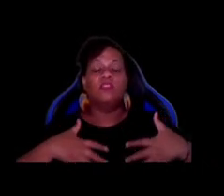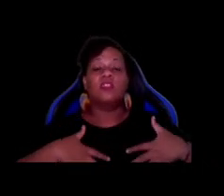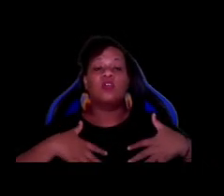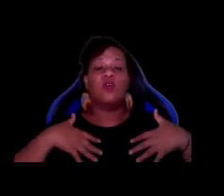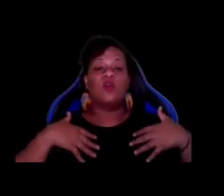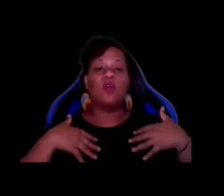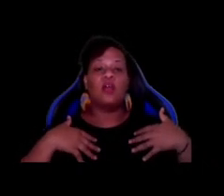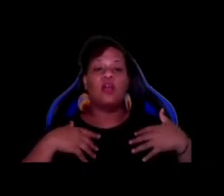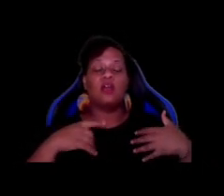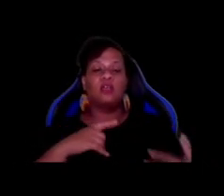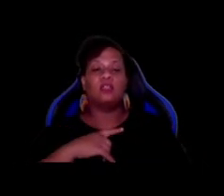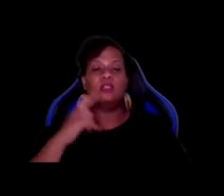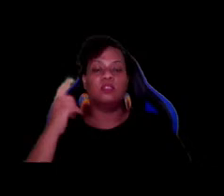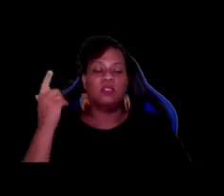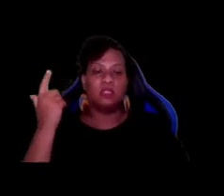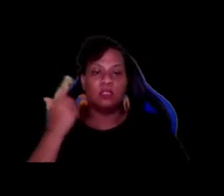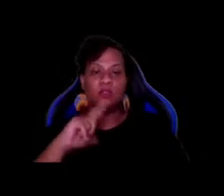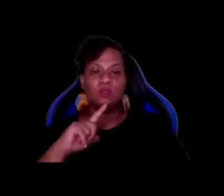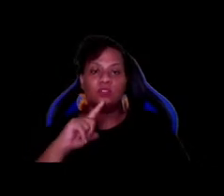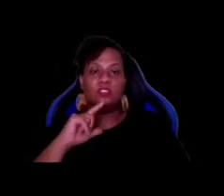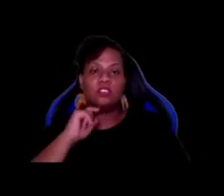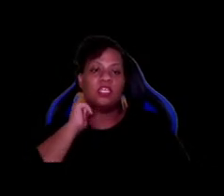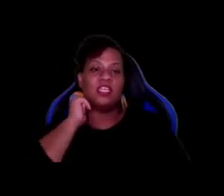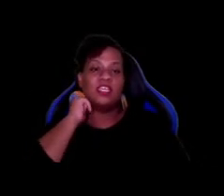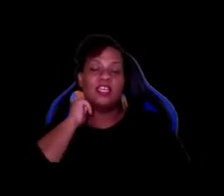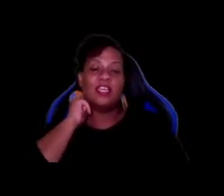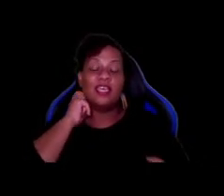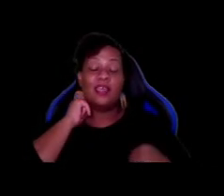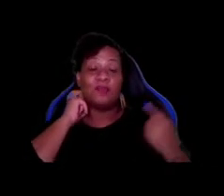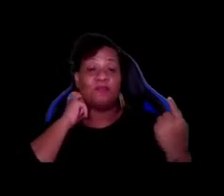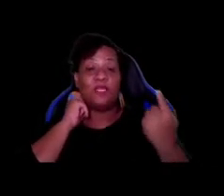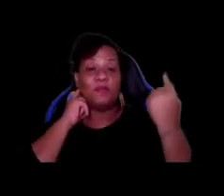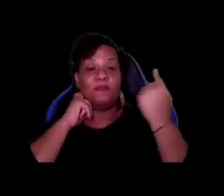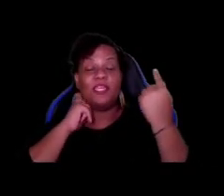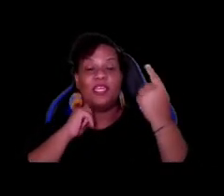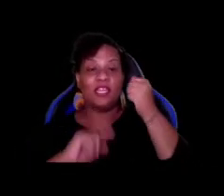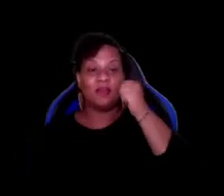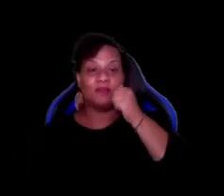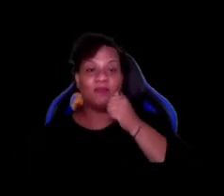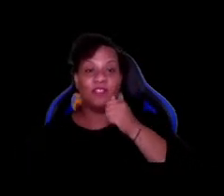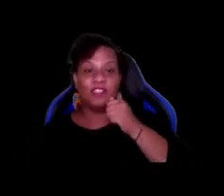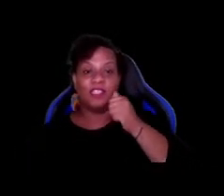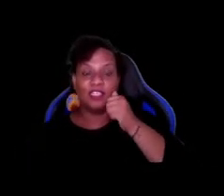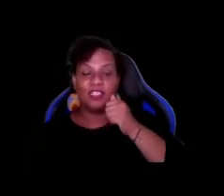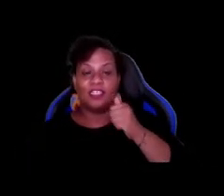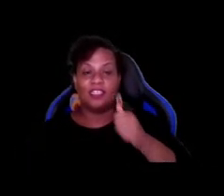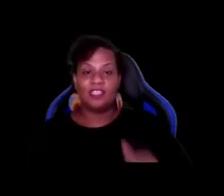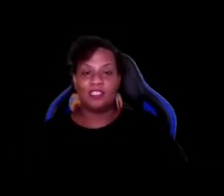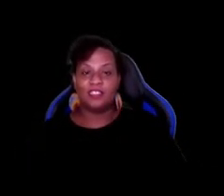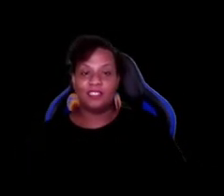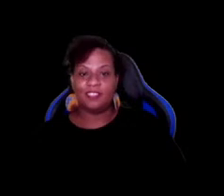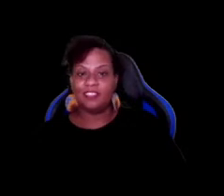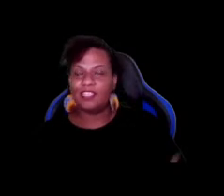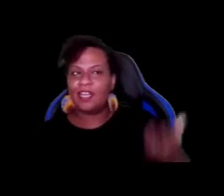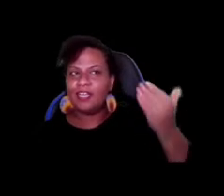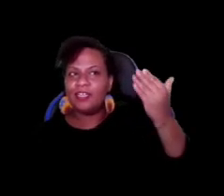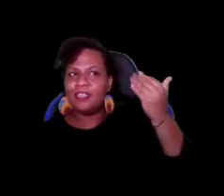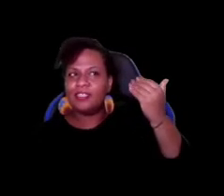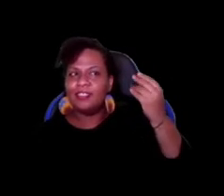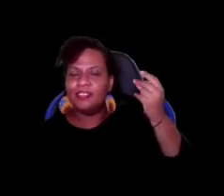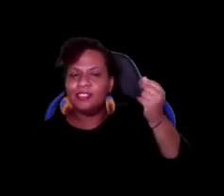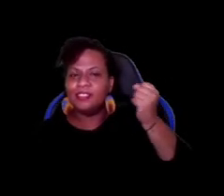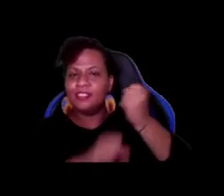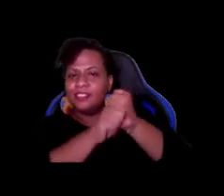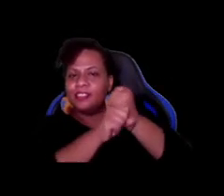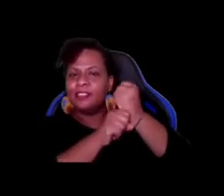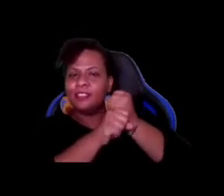ter sido a primeira mulher, né, isso lá na década de final